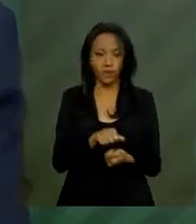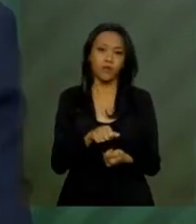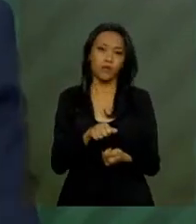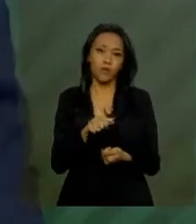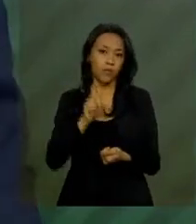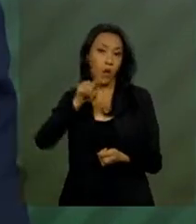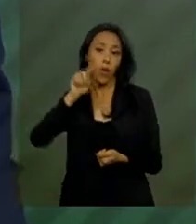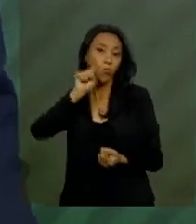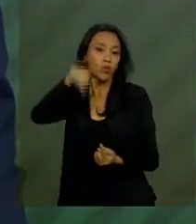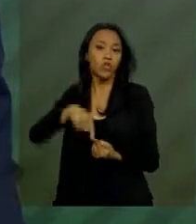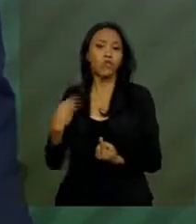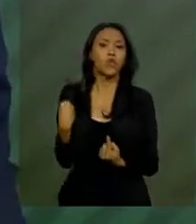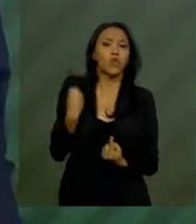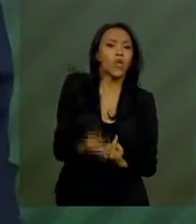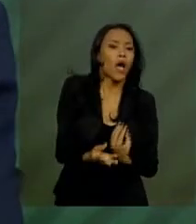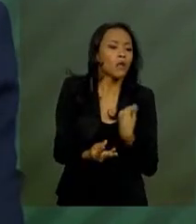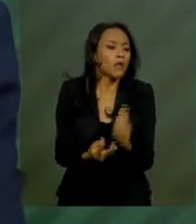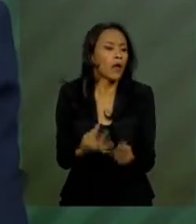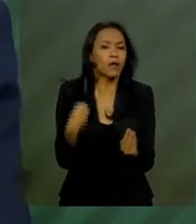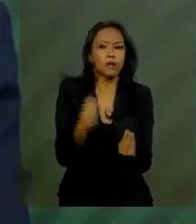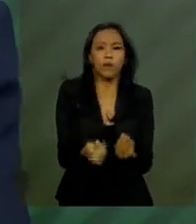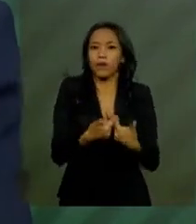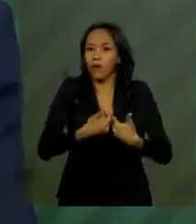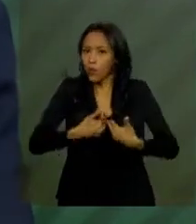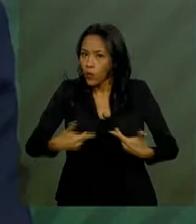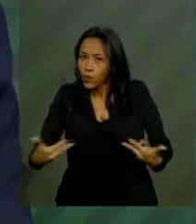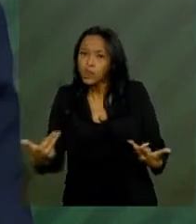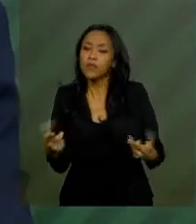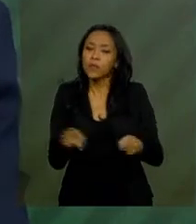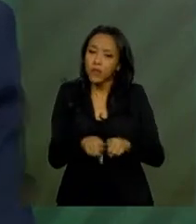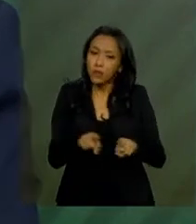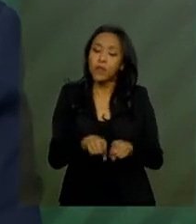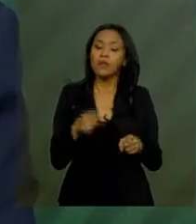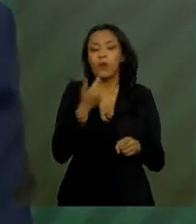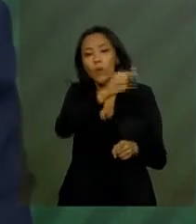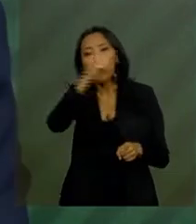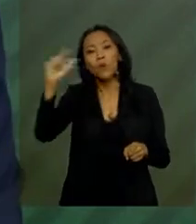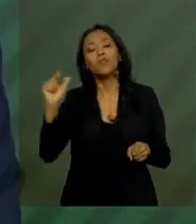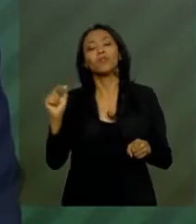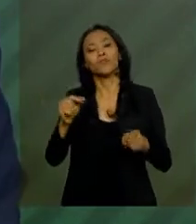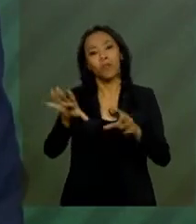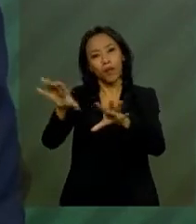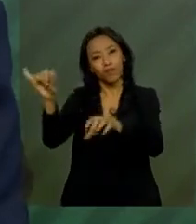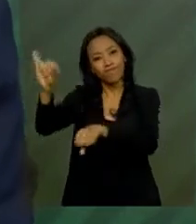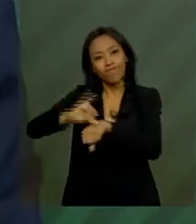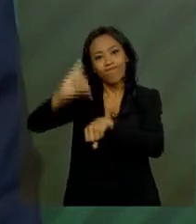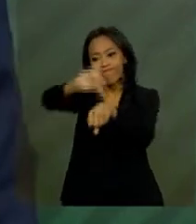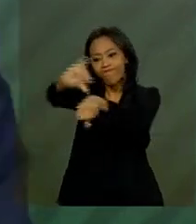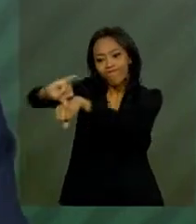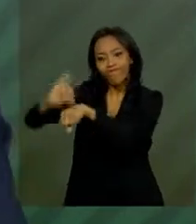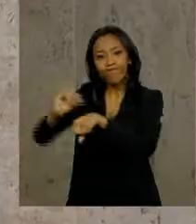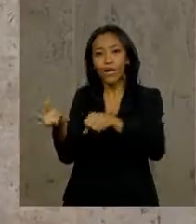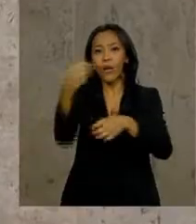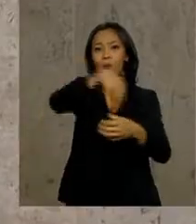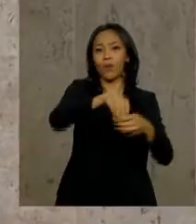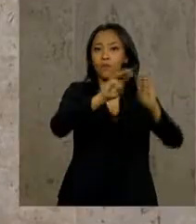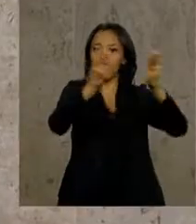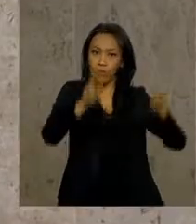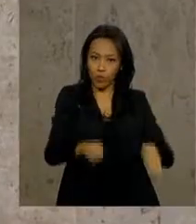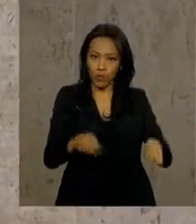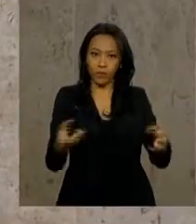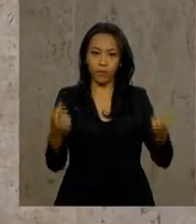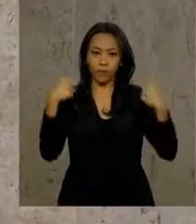a doação quanto obviamente também para a aquisição de acervos para o museu é nacional a